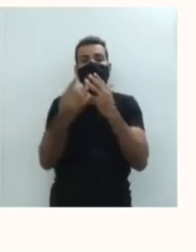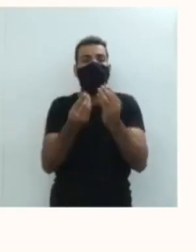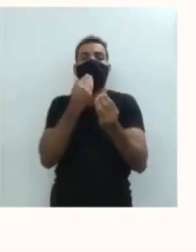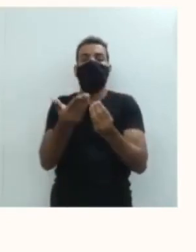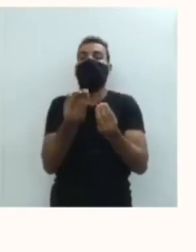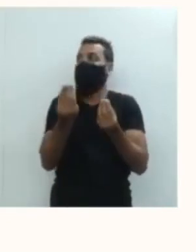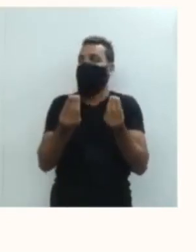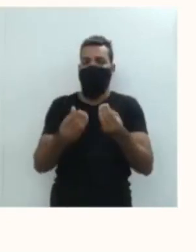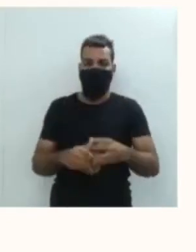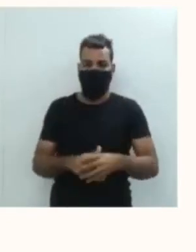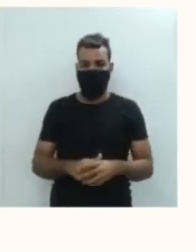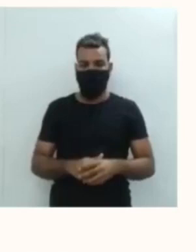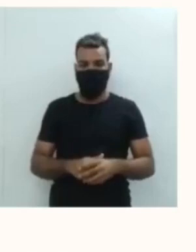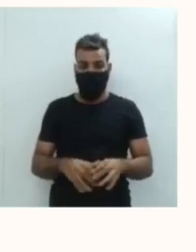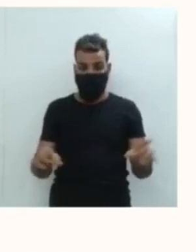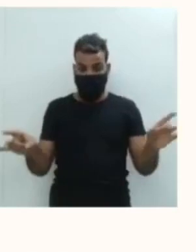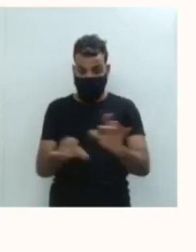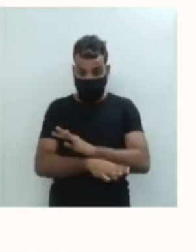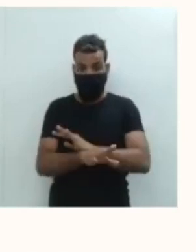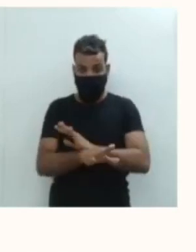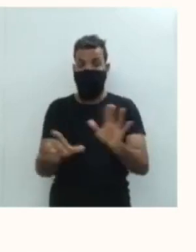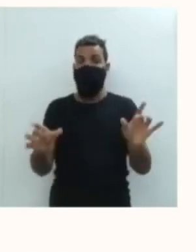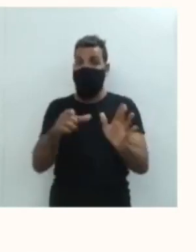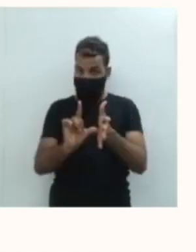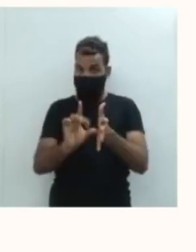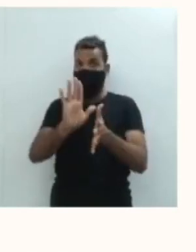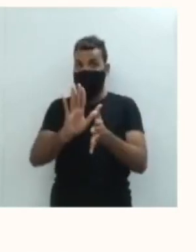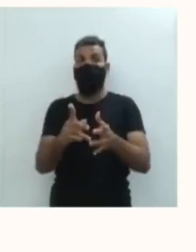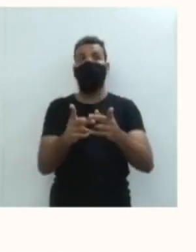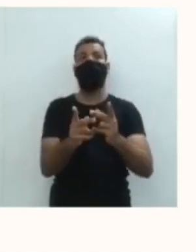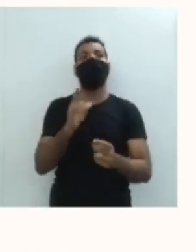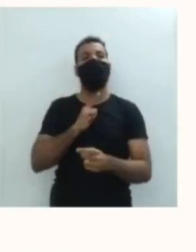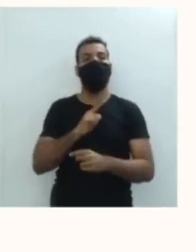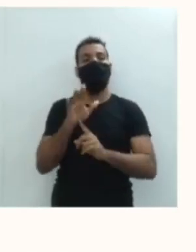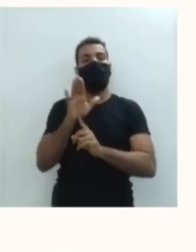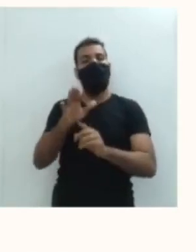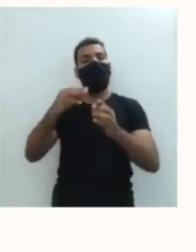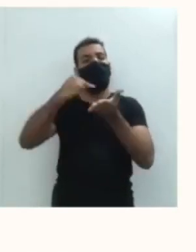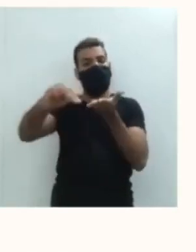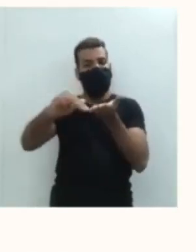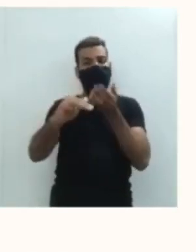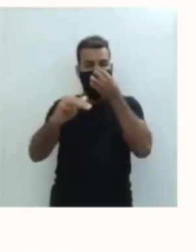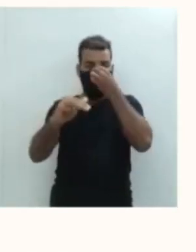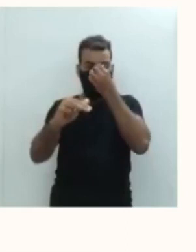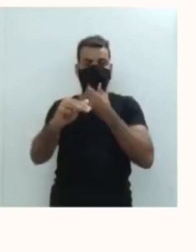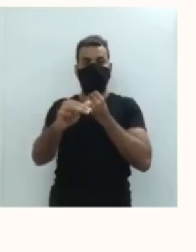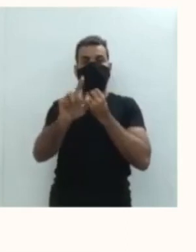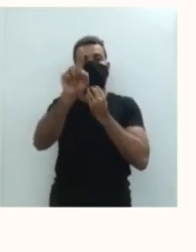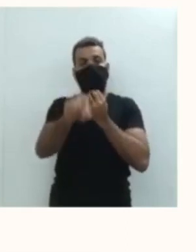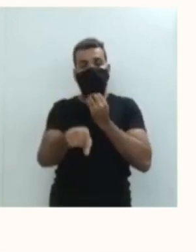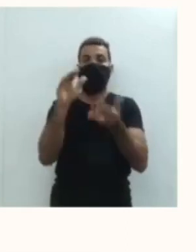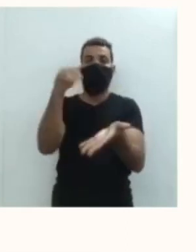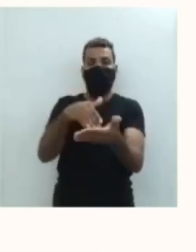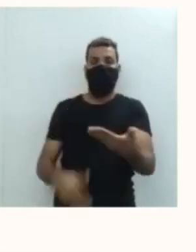pedido e finalizar a nossa classe prato nós temos aqui o nosso método exibir mensagem para o cliente que é um método